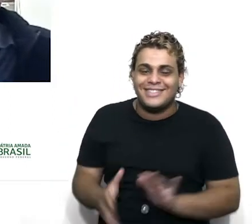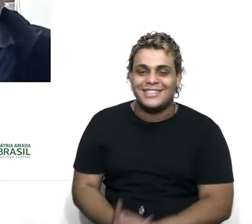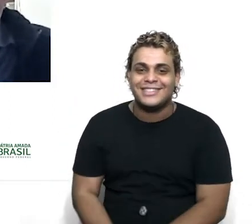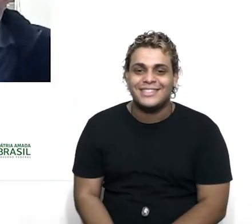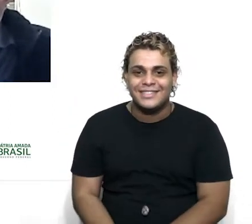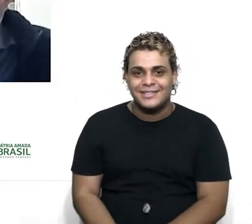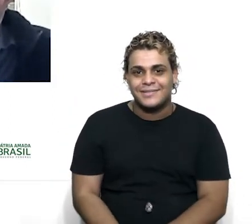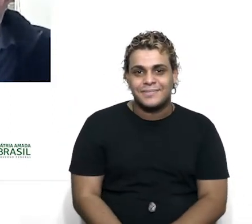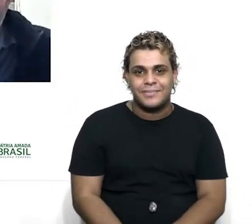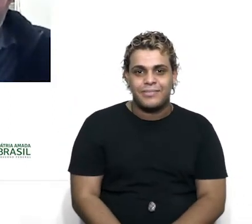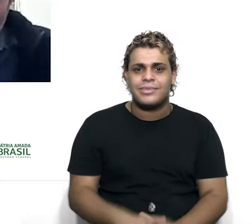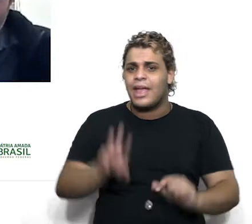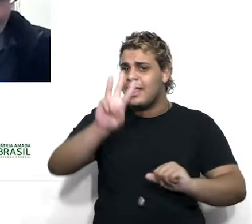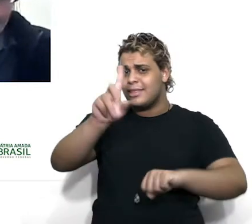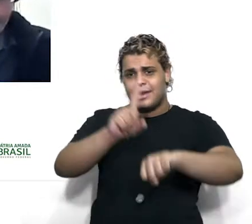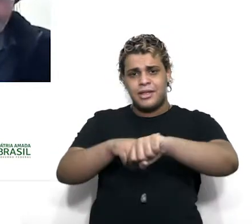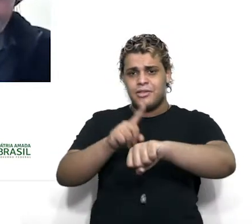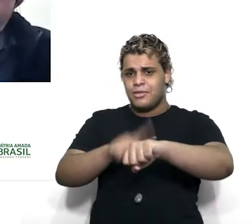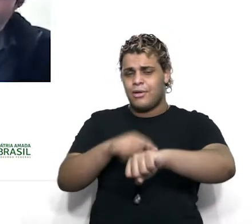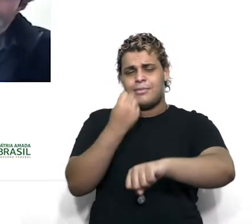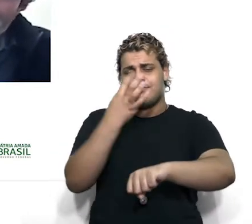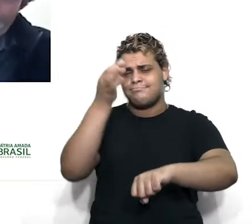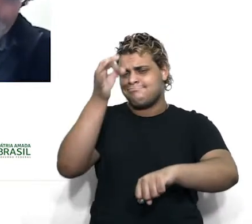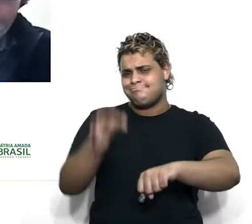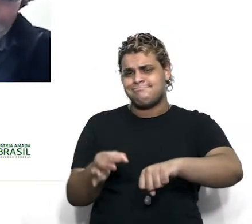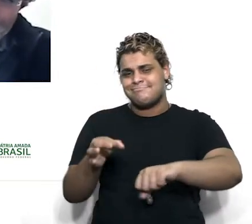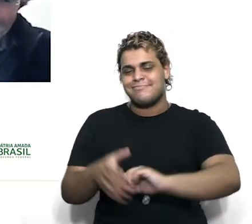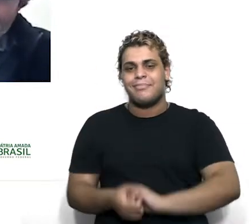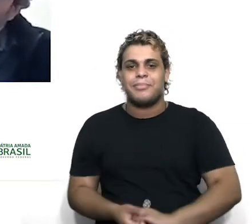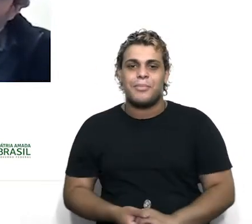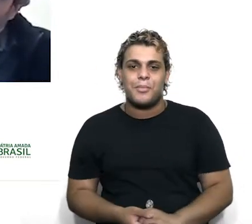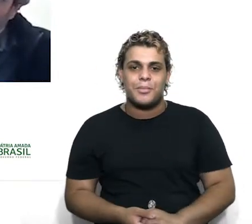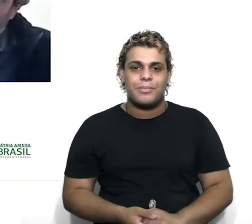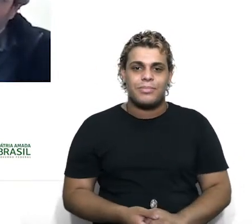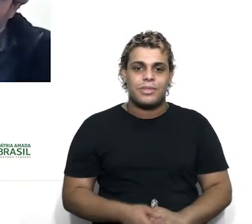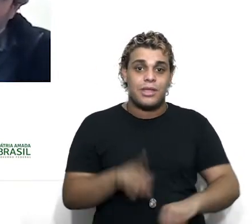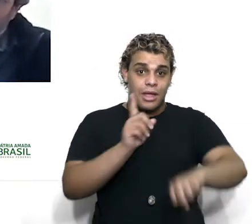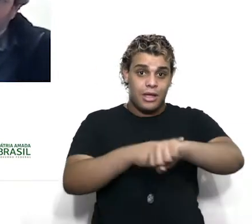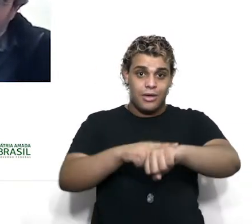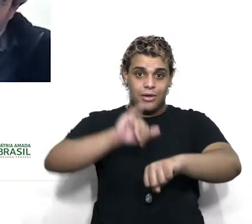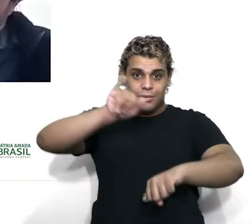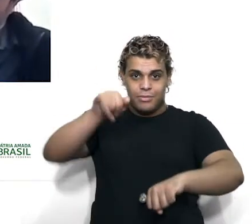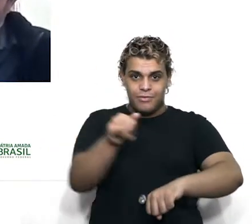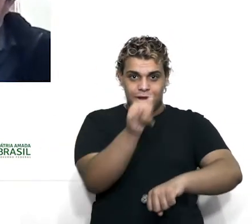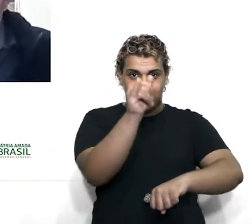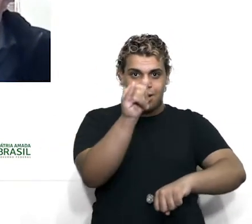dias. 3 horas. 3 horas. Há horas que bem aproveitadas valem por meses.